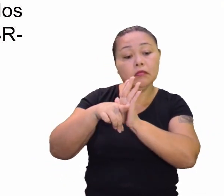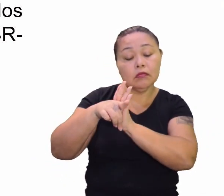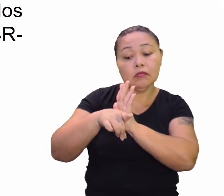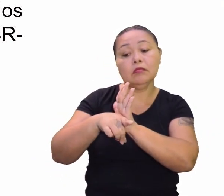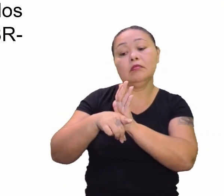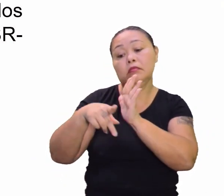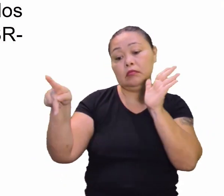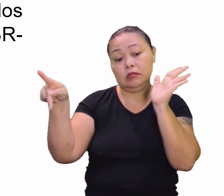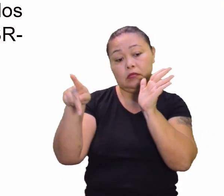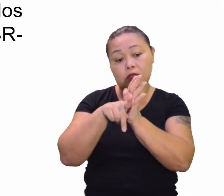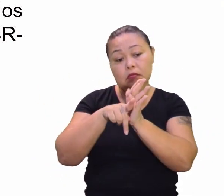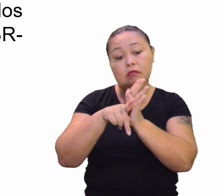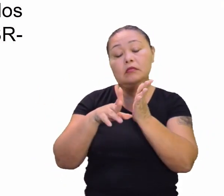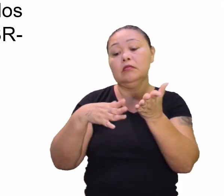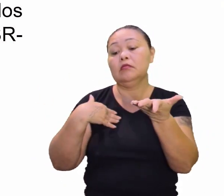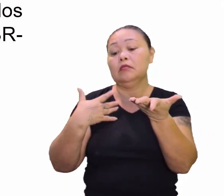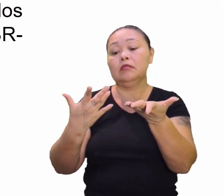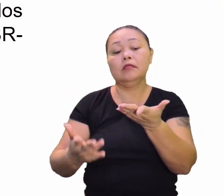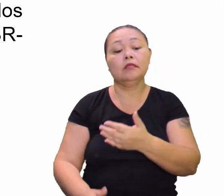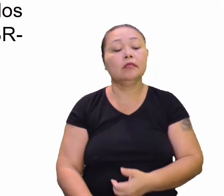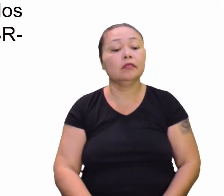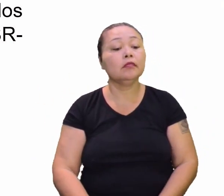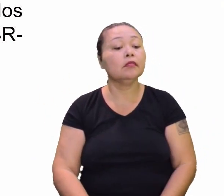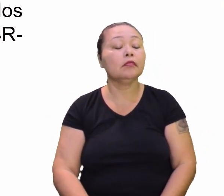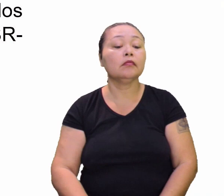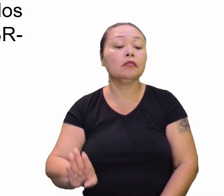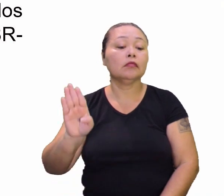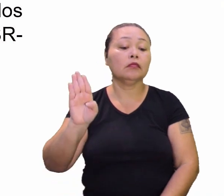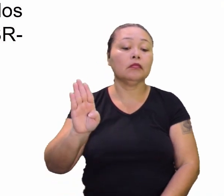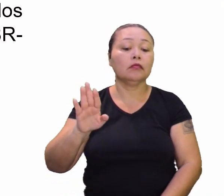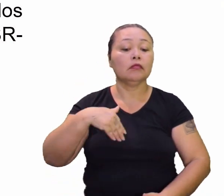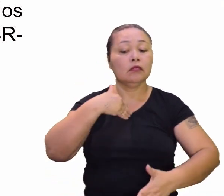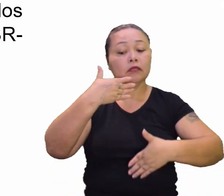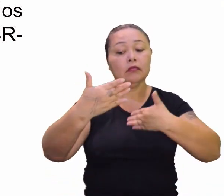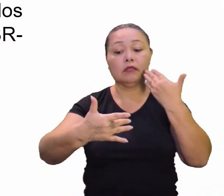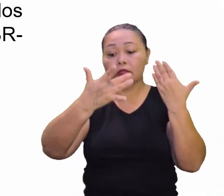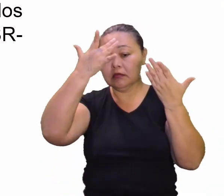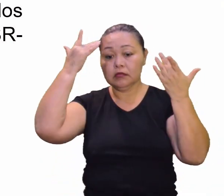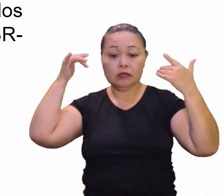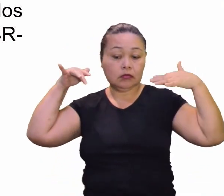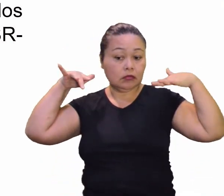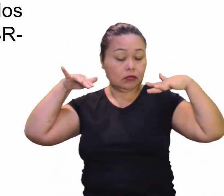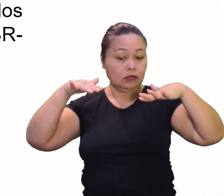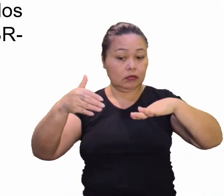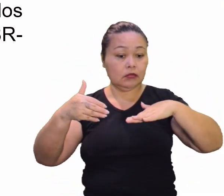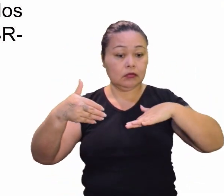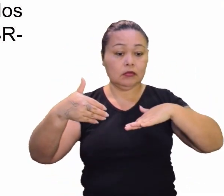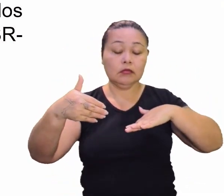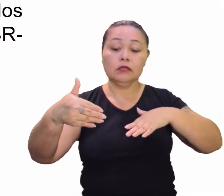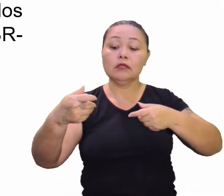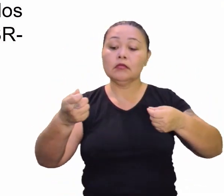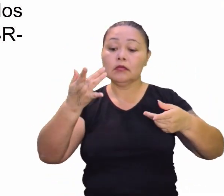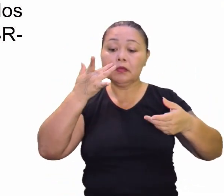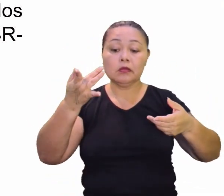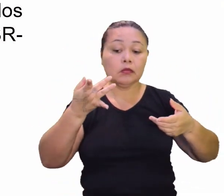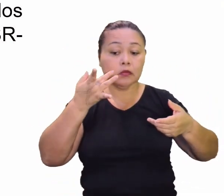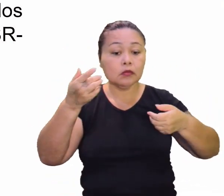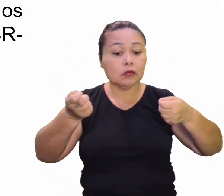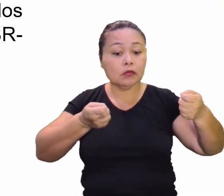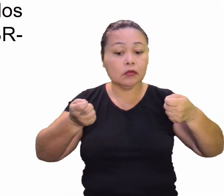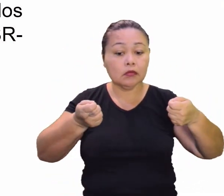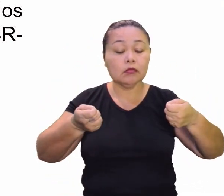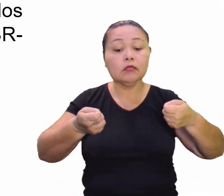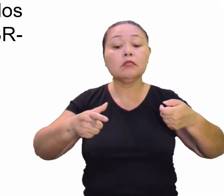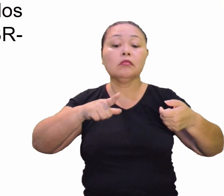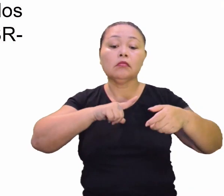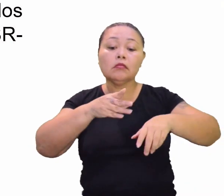atividades ferroviárias na estrada de ferro Madeira-Mamoré. B. O processo de colonização a partir dos garimpos